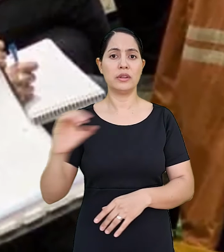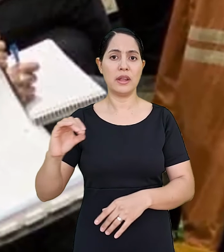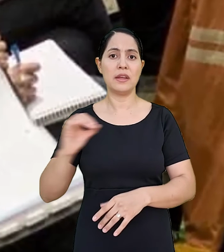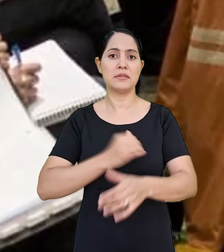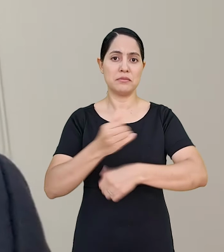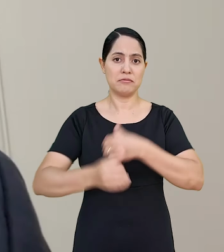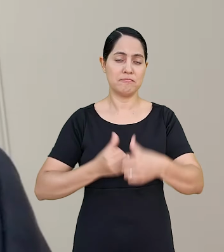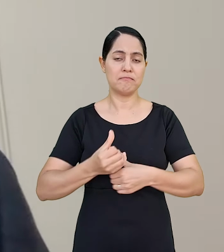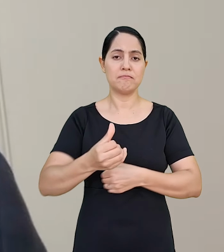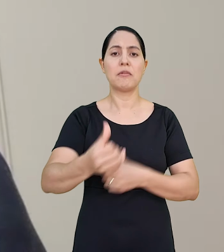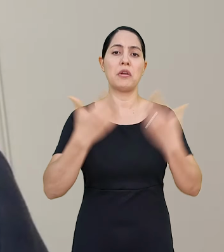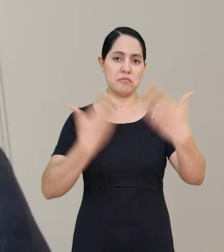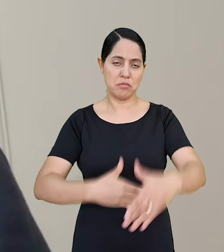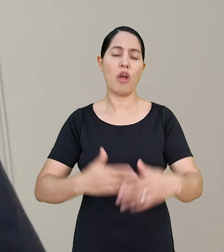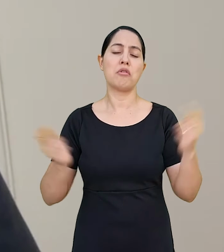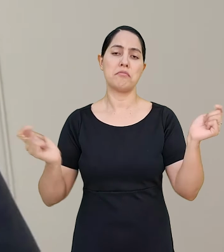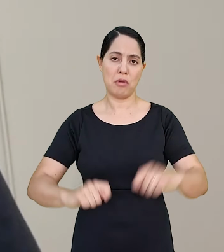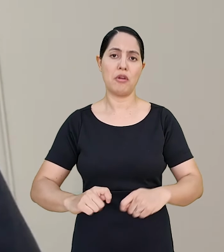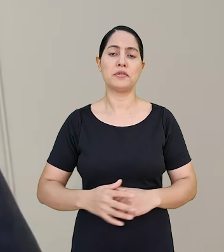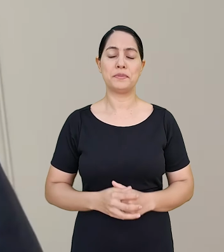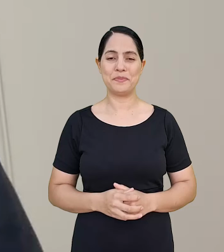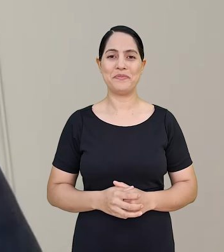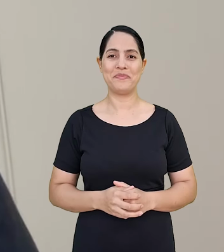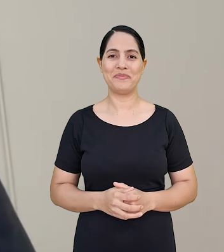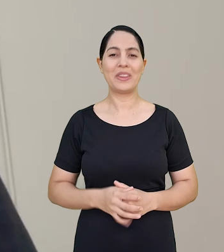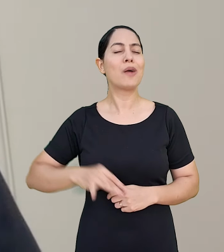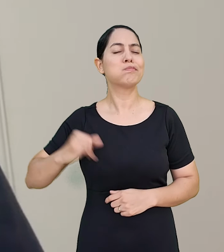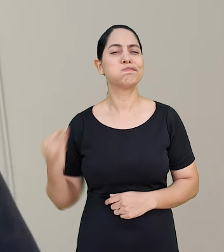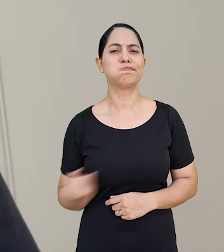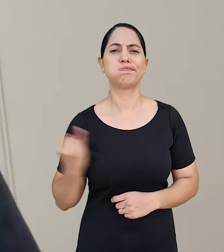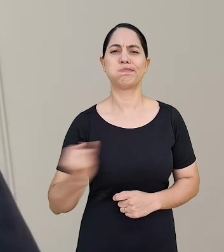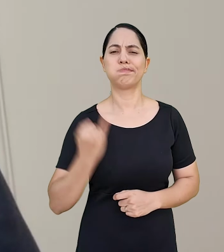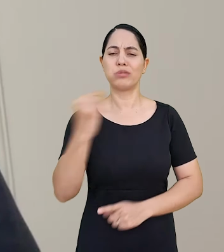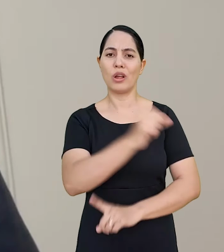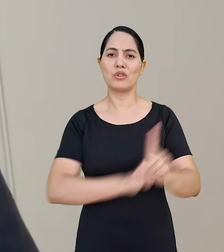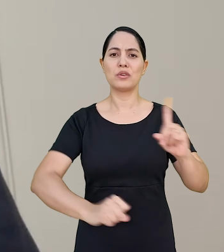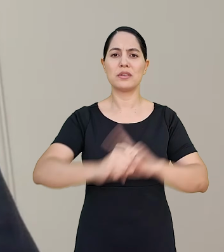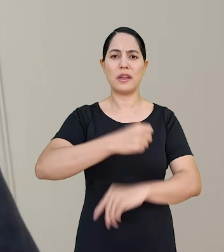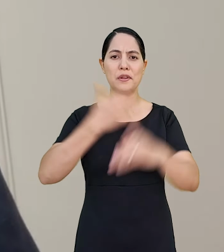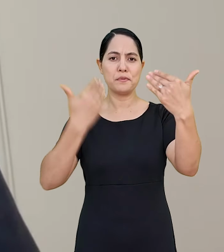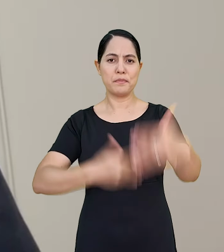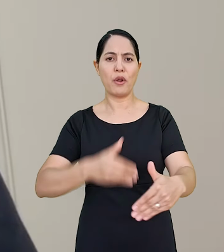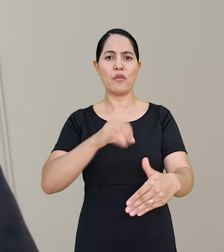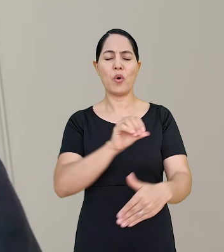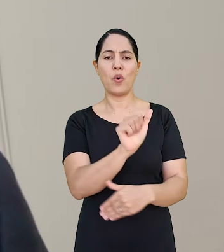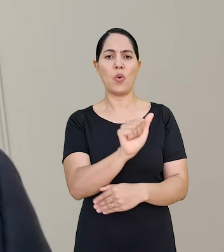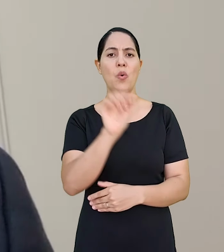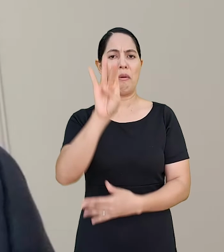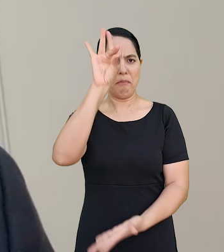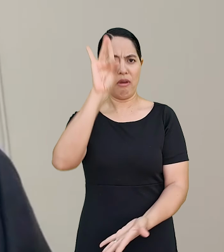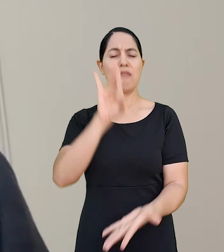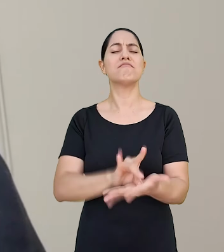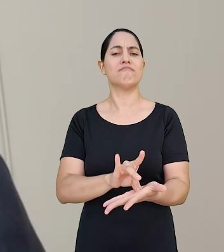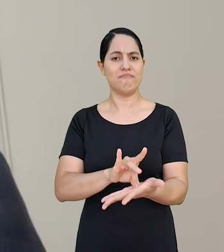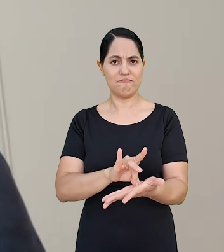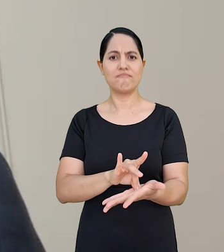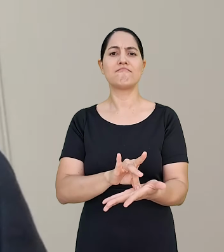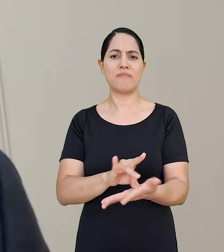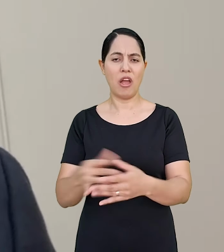semestres. É de extrema importância para a sociedade que estes exames sejam